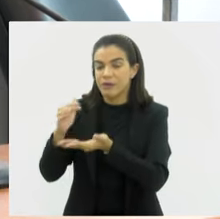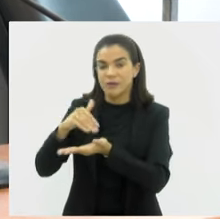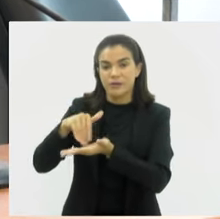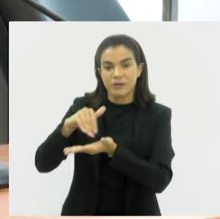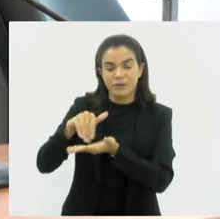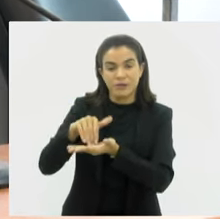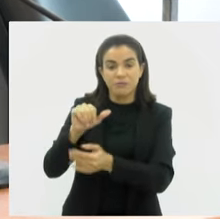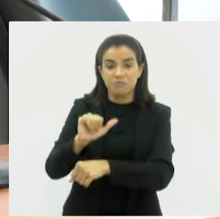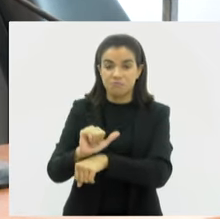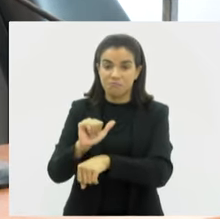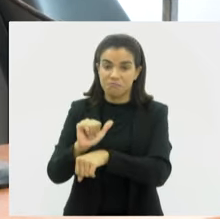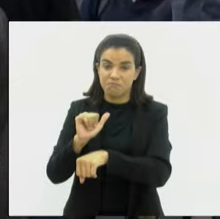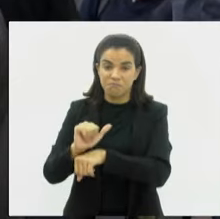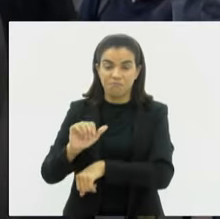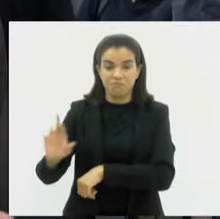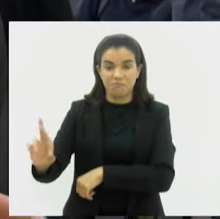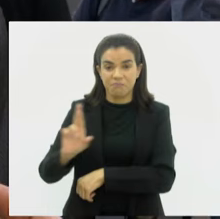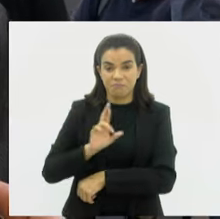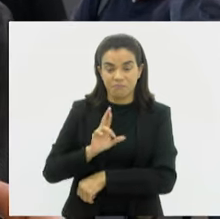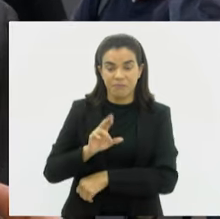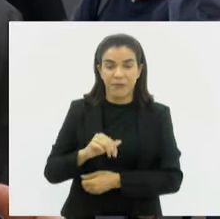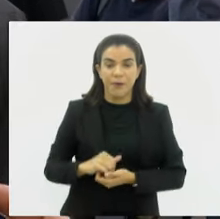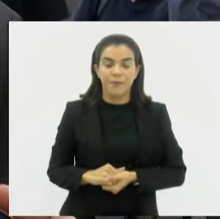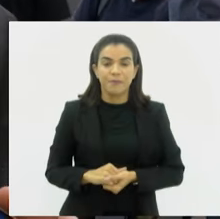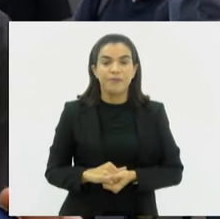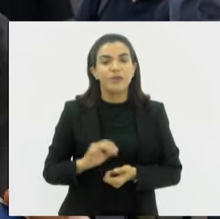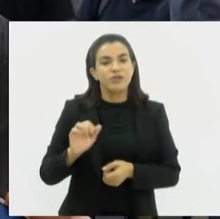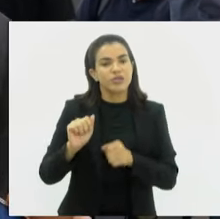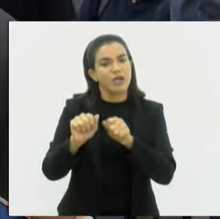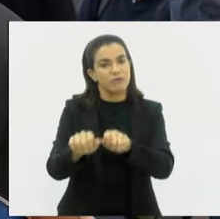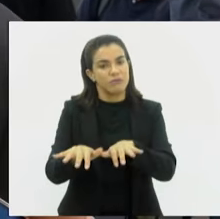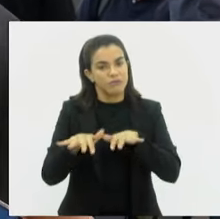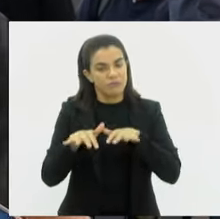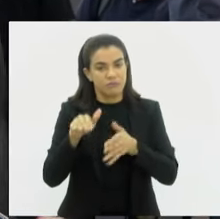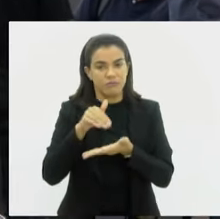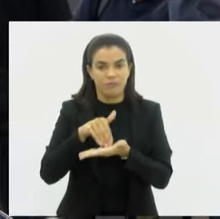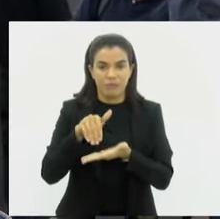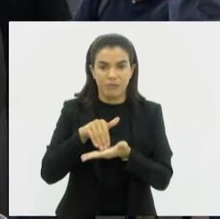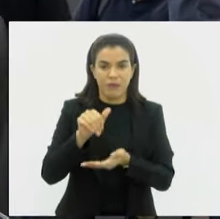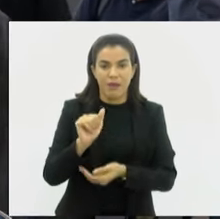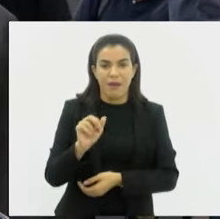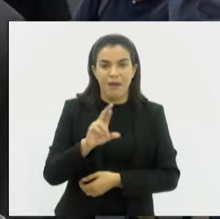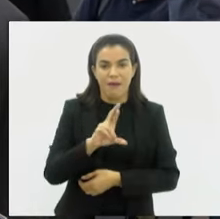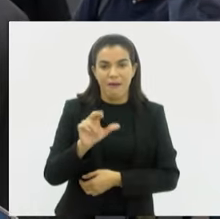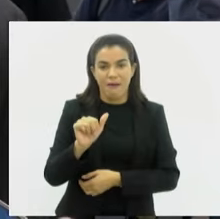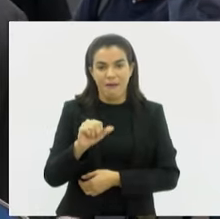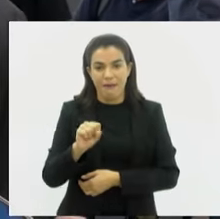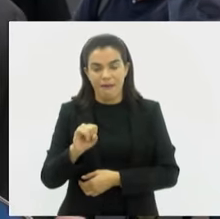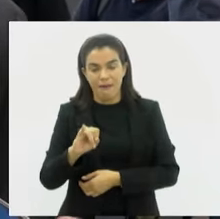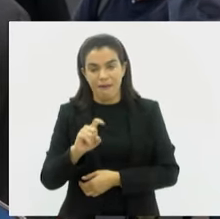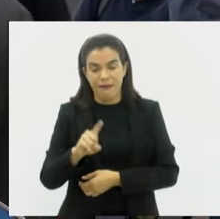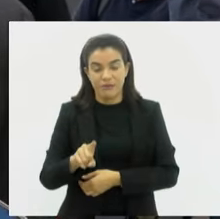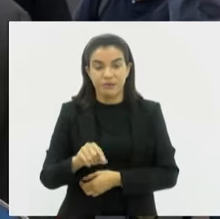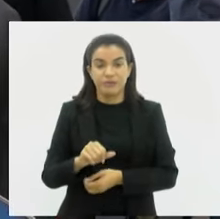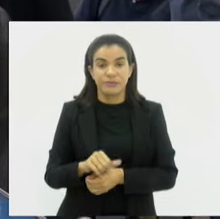a conclusão do grupo de trabalho. Nós fizemos uma audiência com o secretário Arraes no dia 13 de